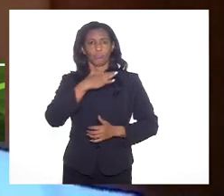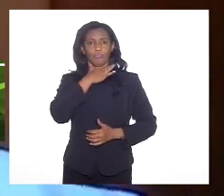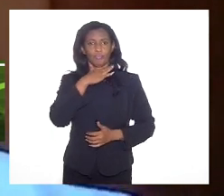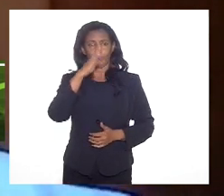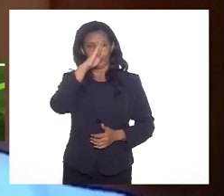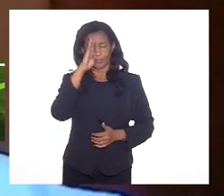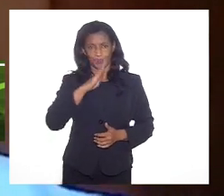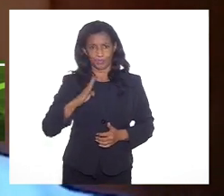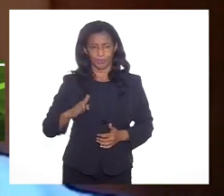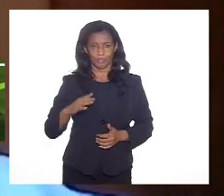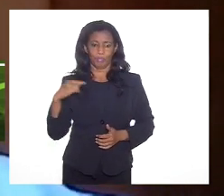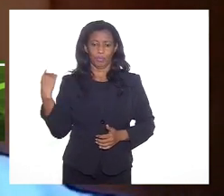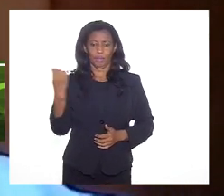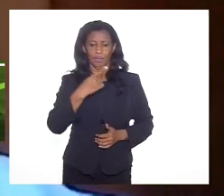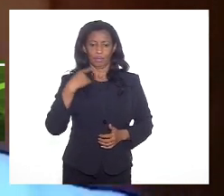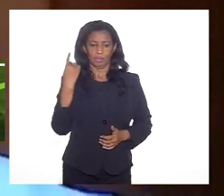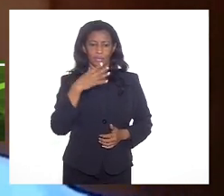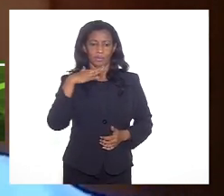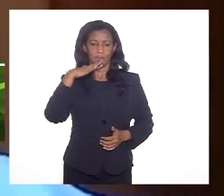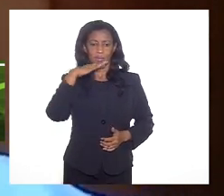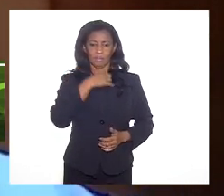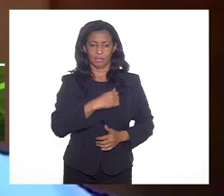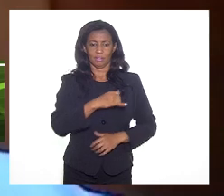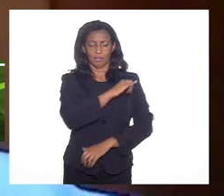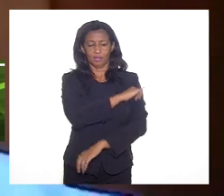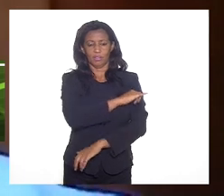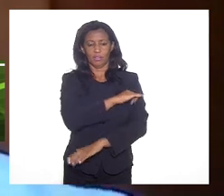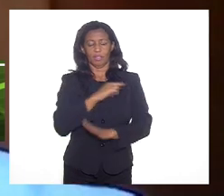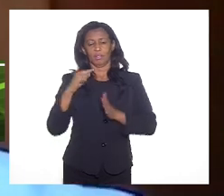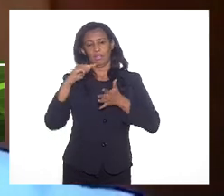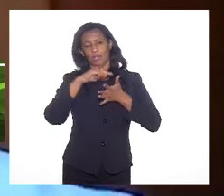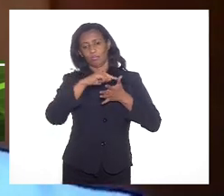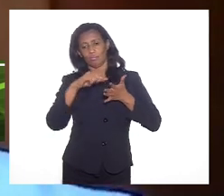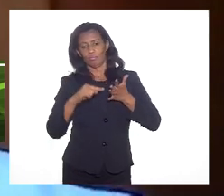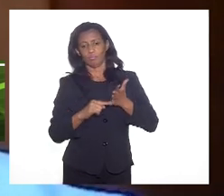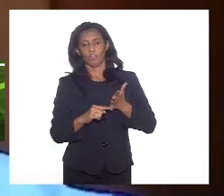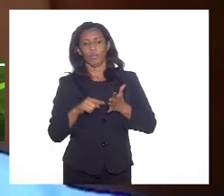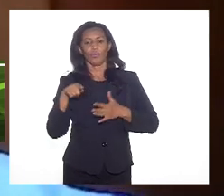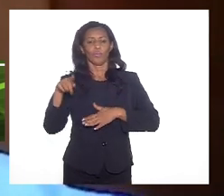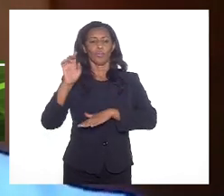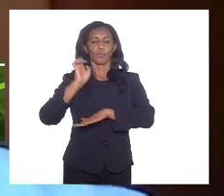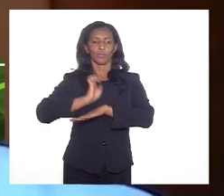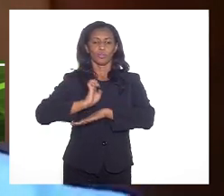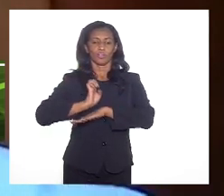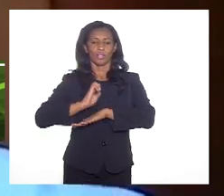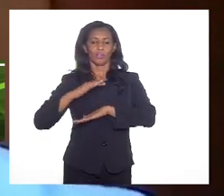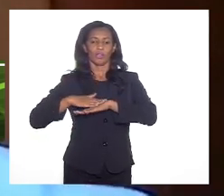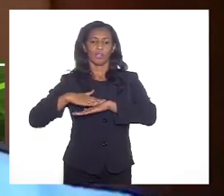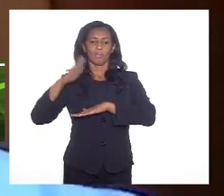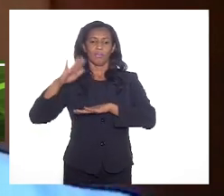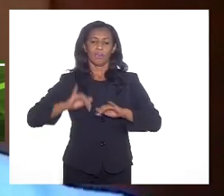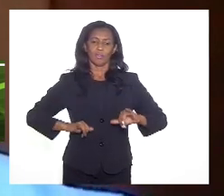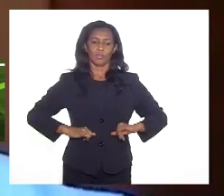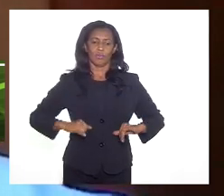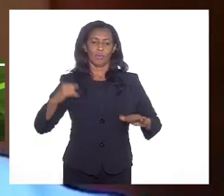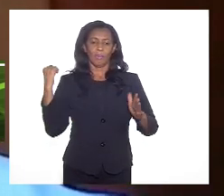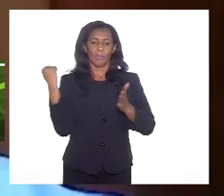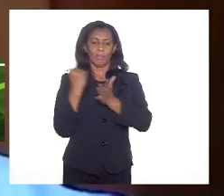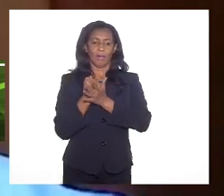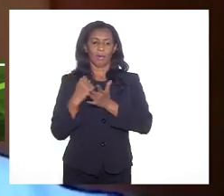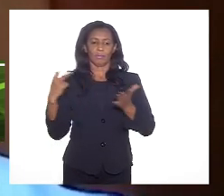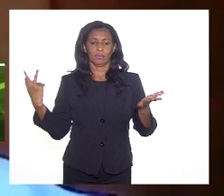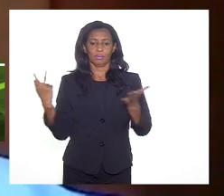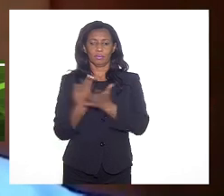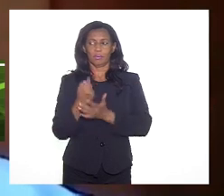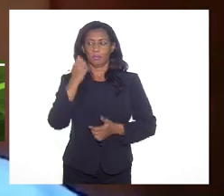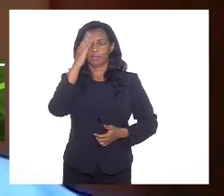nós percebemos que o Rio de Janeiro, em alguns indicadores, foi o estado que mais sofreu impacto do que está